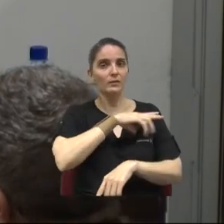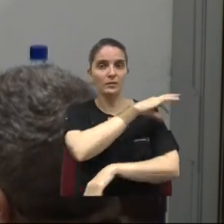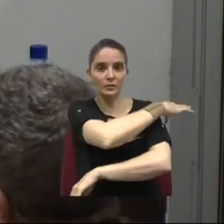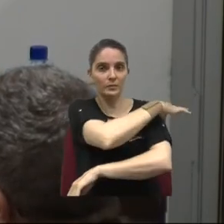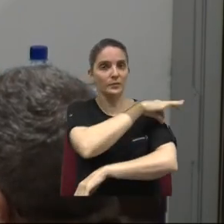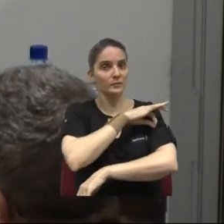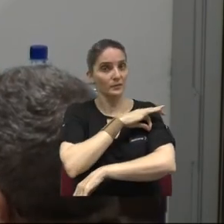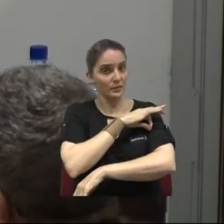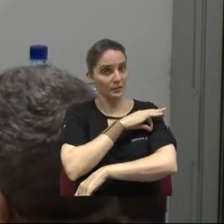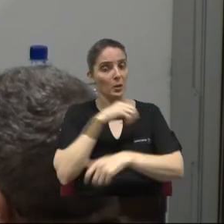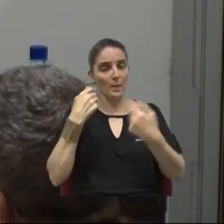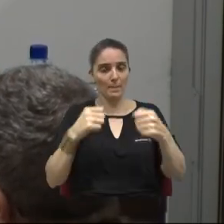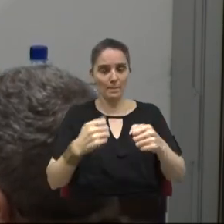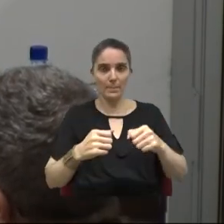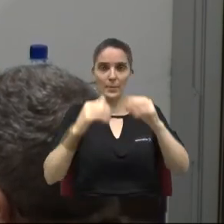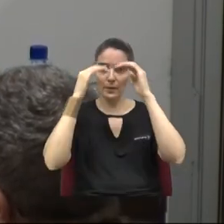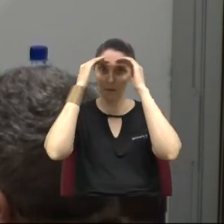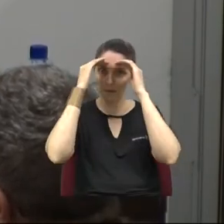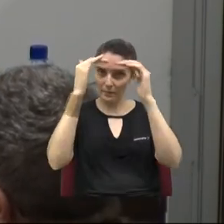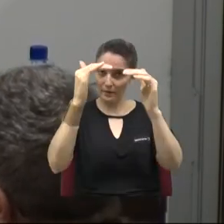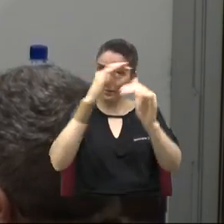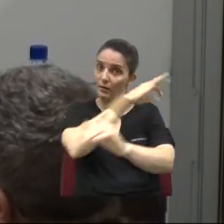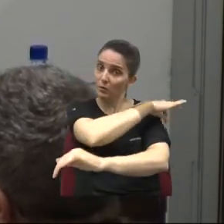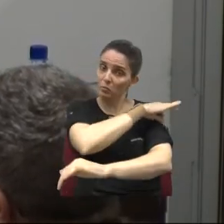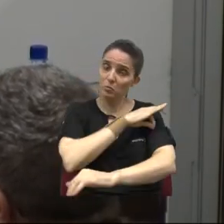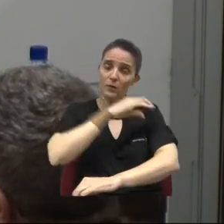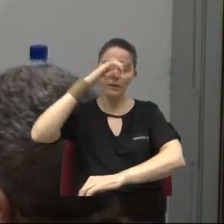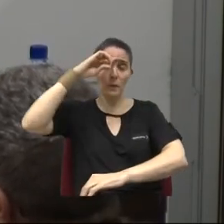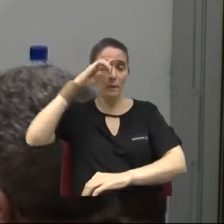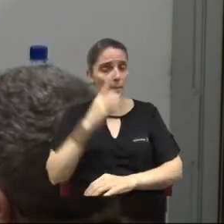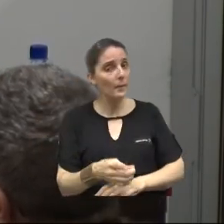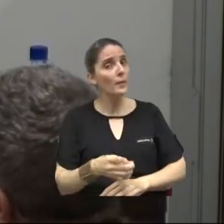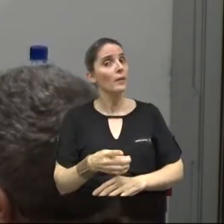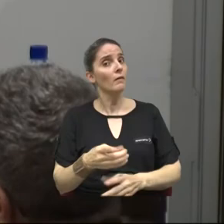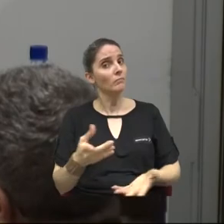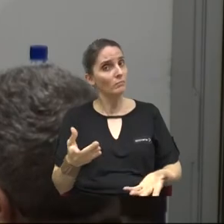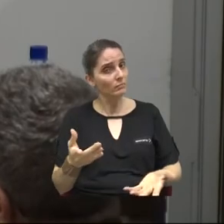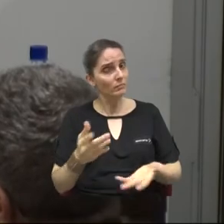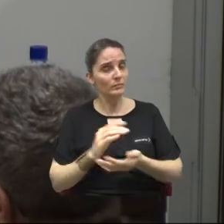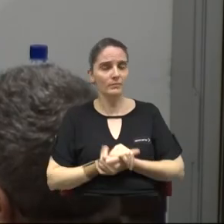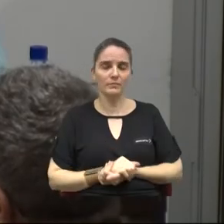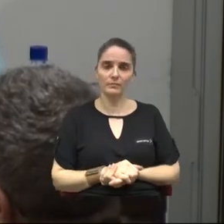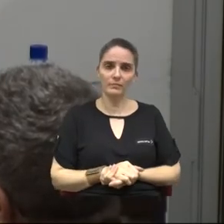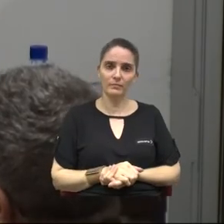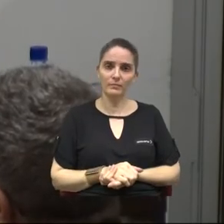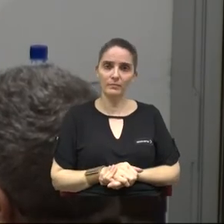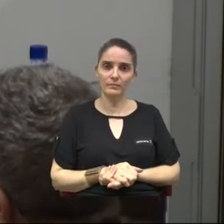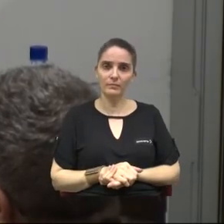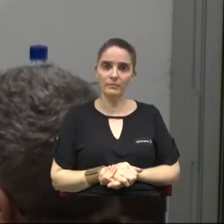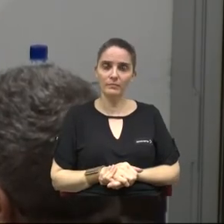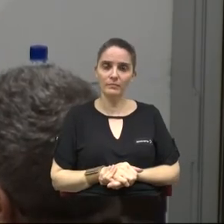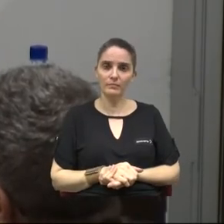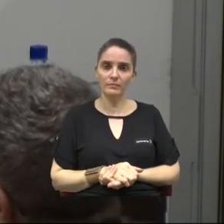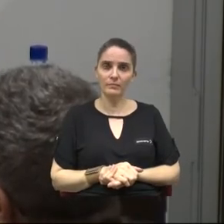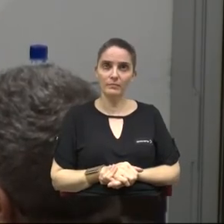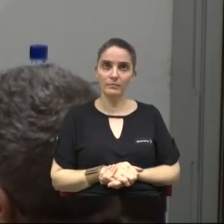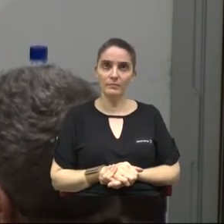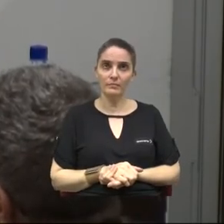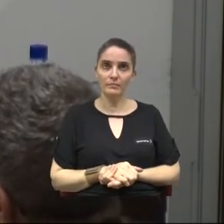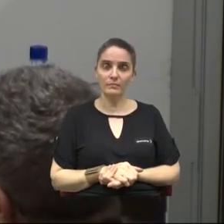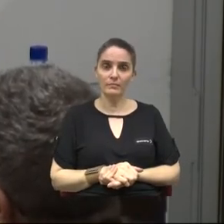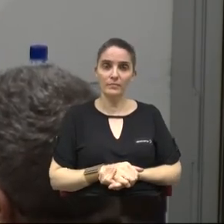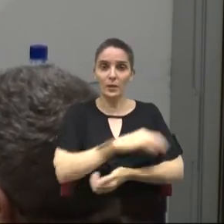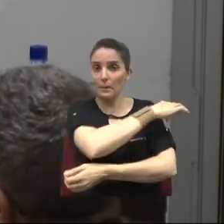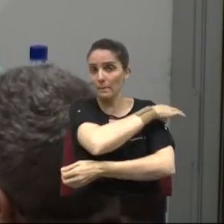Ele vai ter que cumprir o que for delegado pelo seu superior hierárquico, que é o prefeito. O